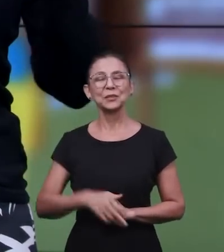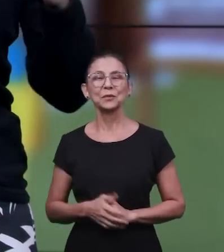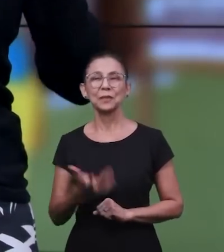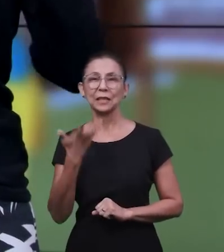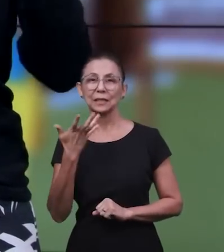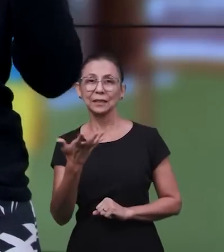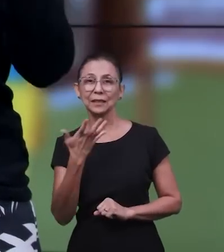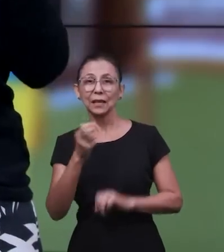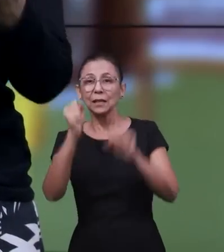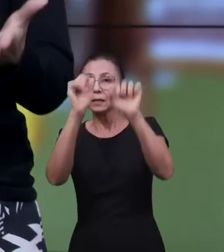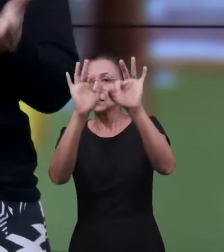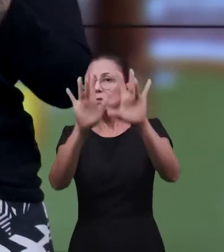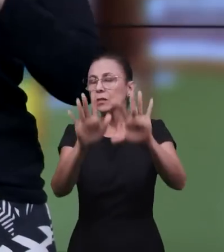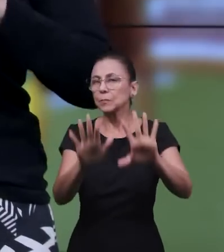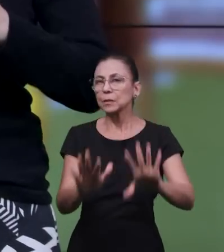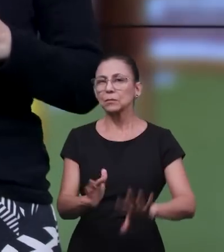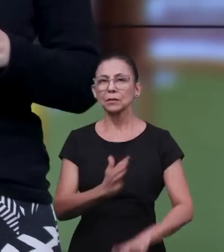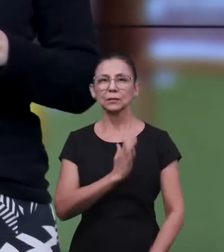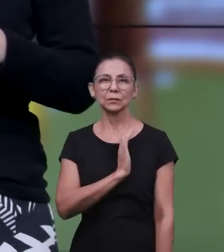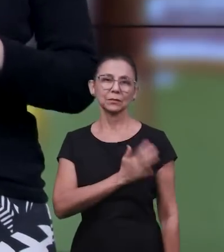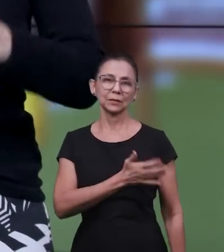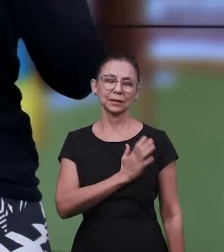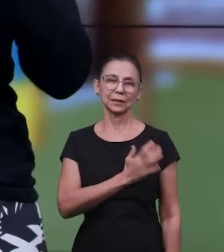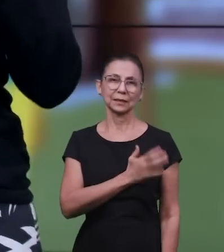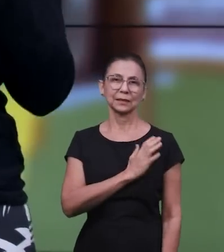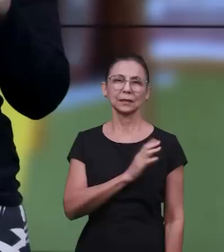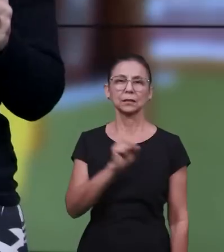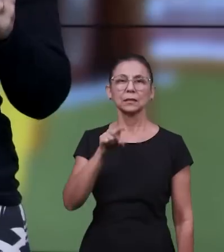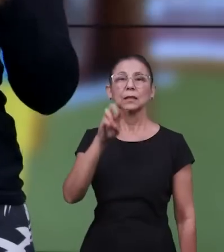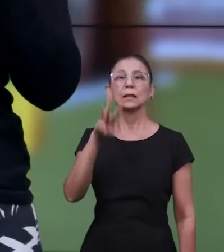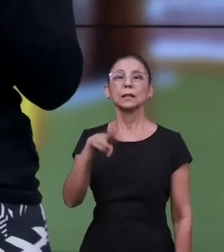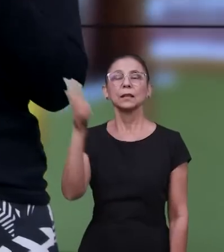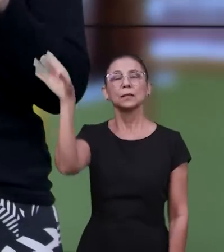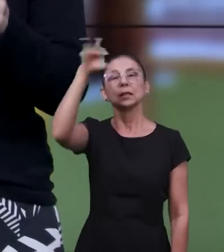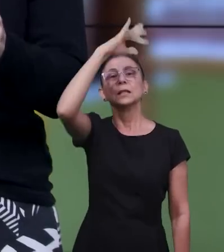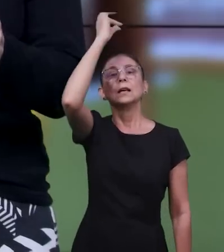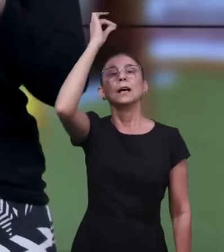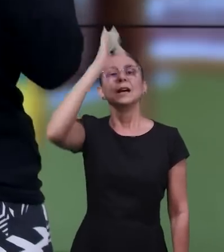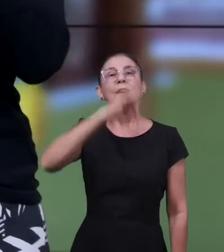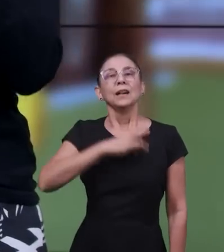Deus quer conceder essa bênção ao seu coração. Quem batiza com o